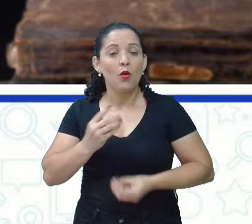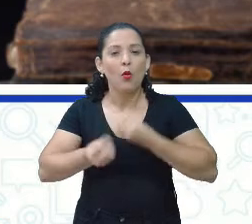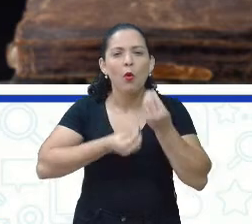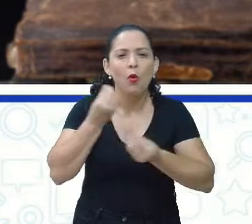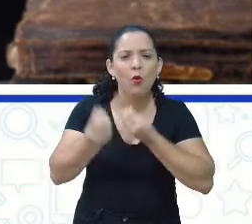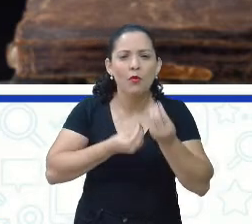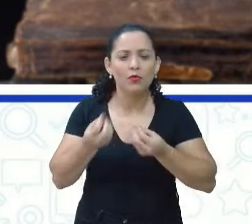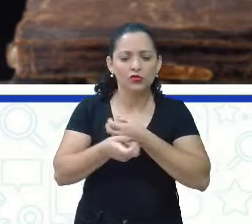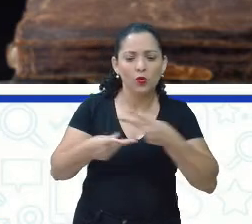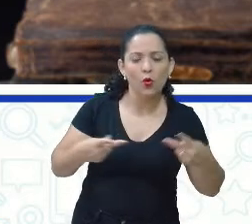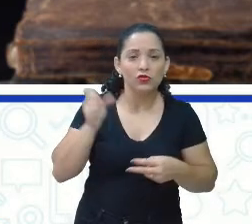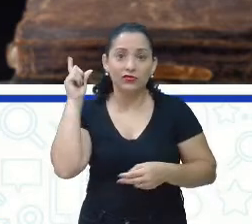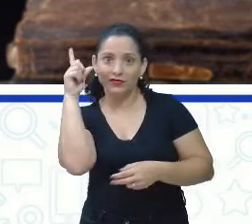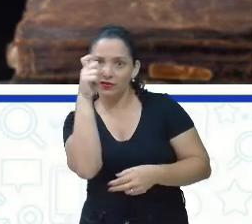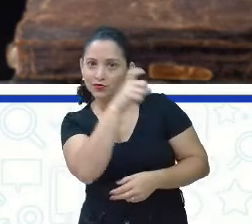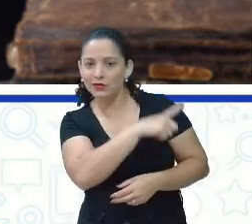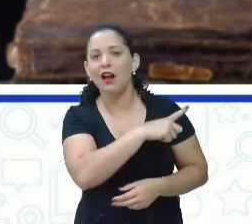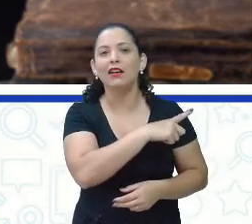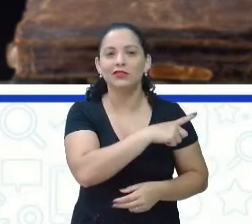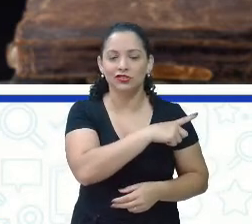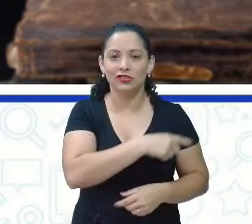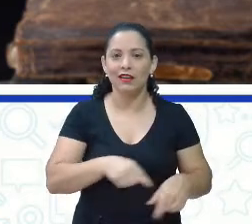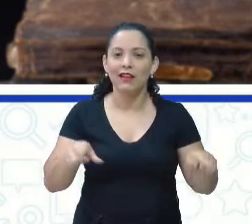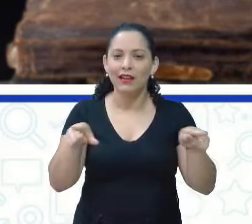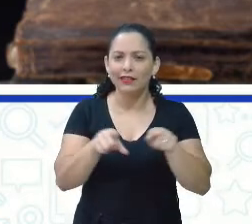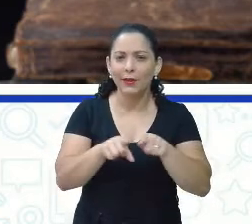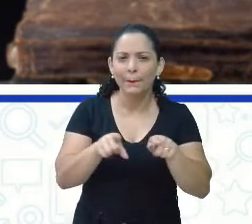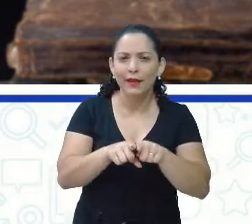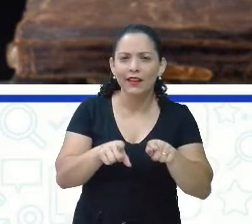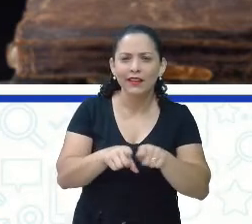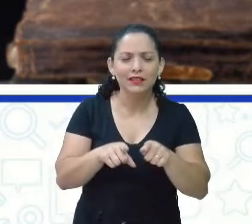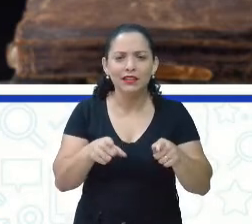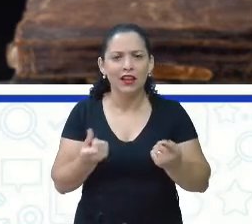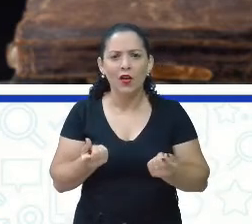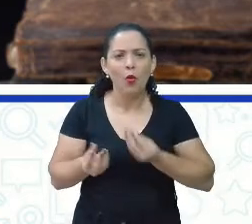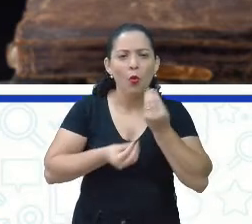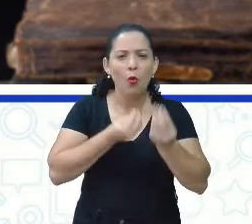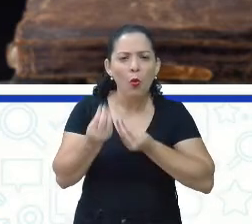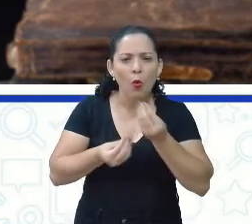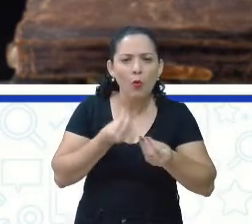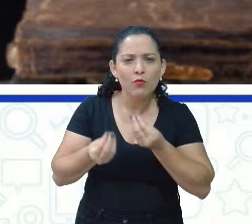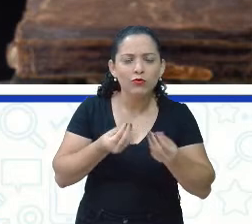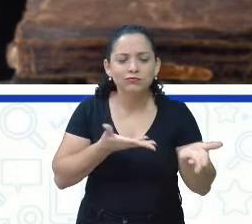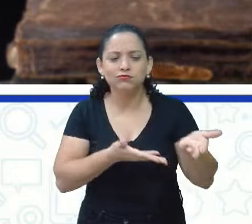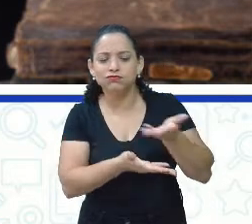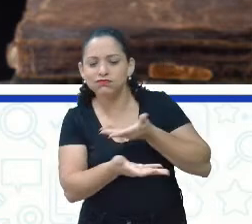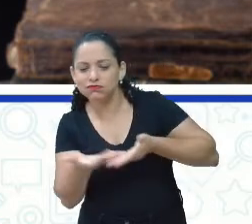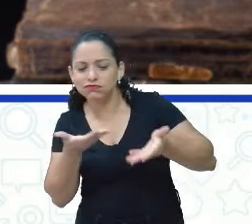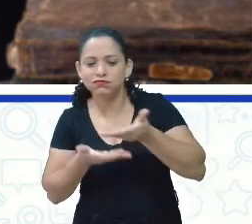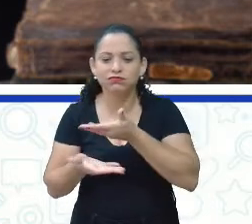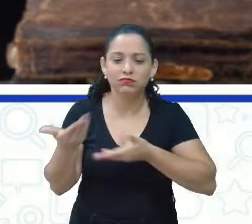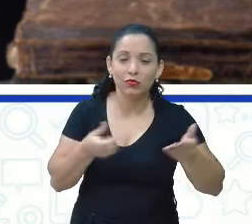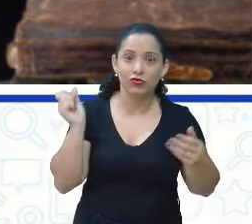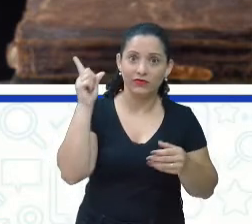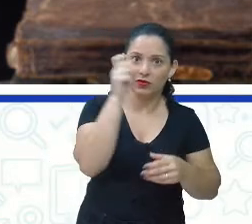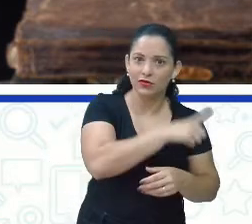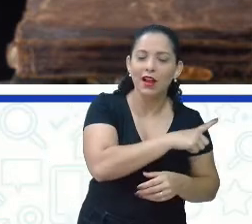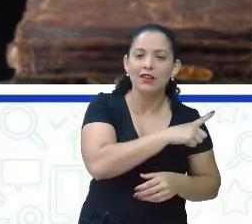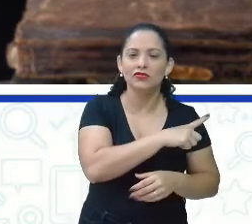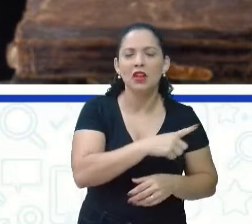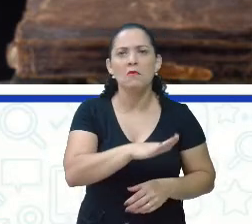sempre contrário, ou armar-se contra um mar de desventuras e dar-lhes fim tentando resistir-lhes.